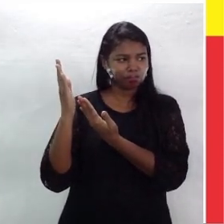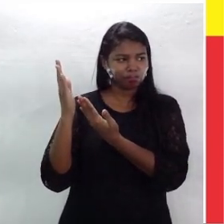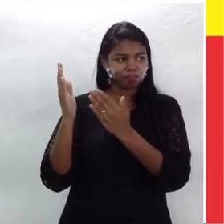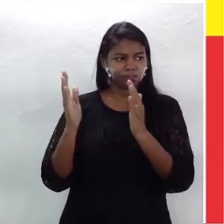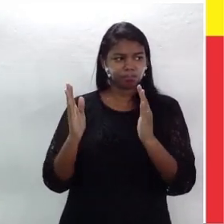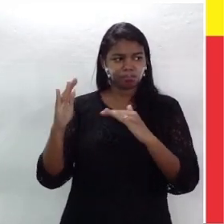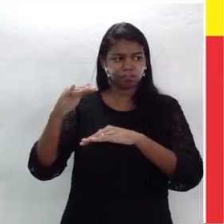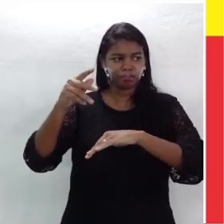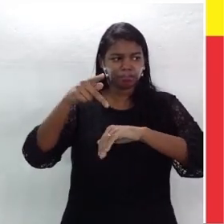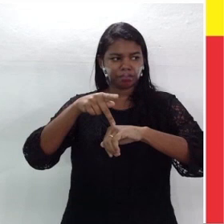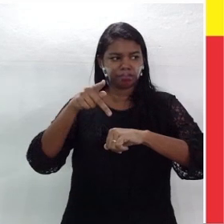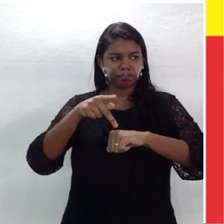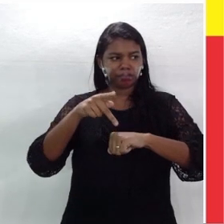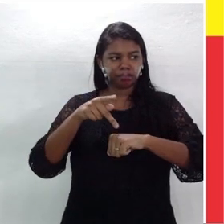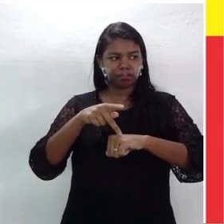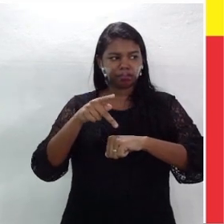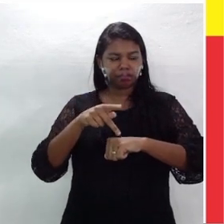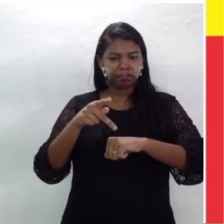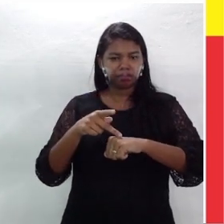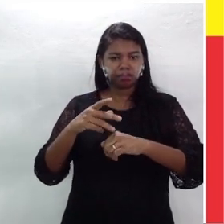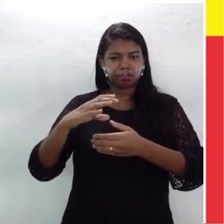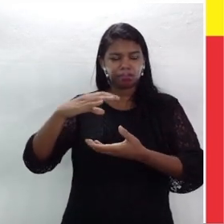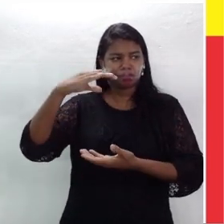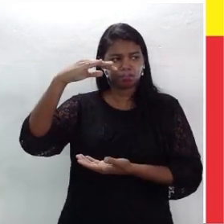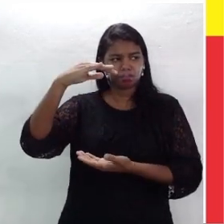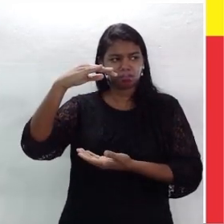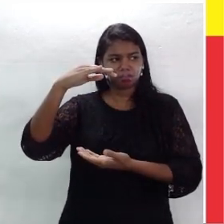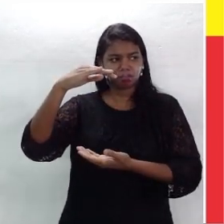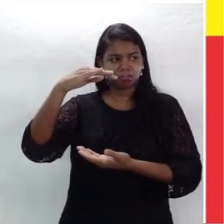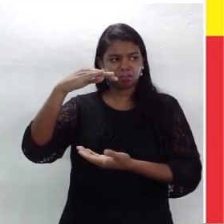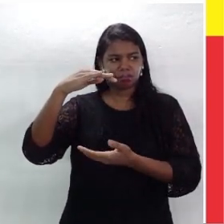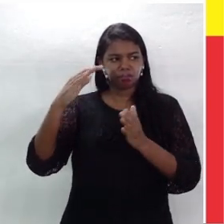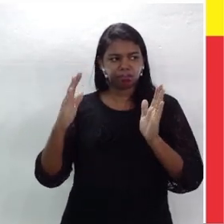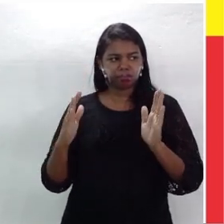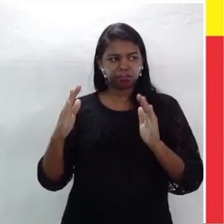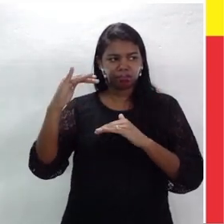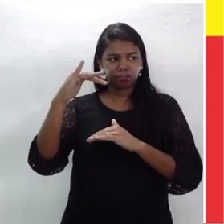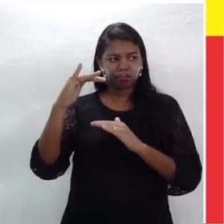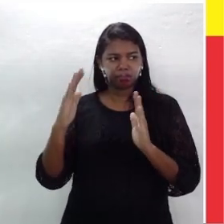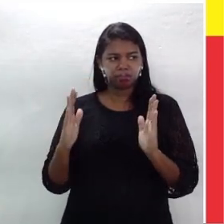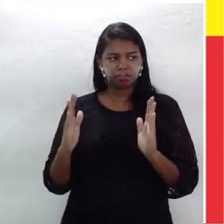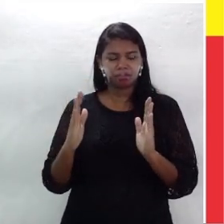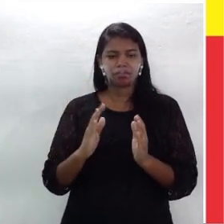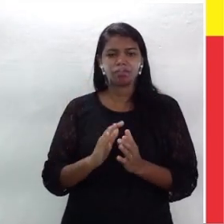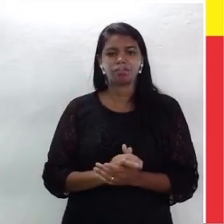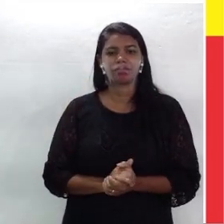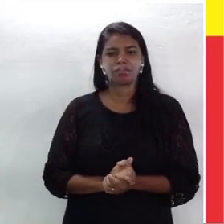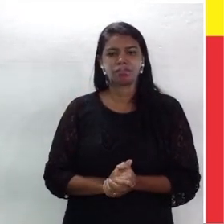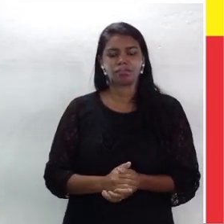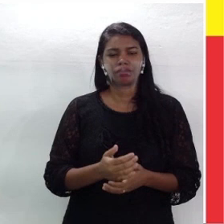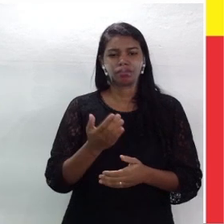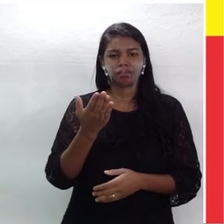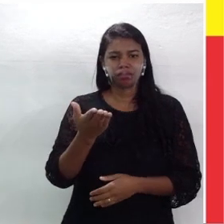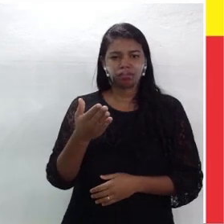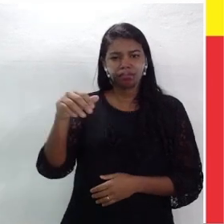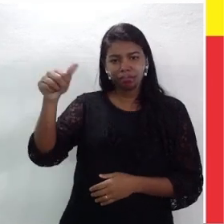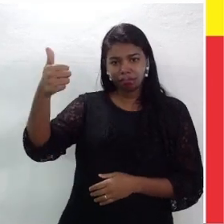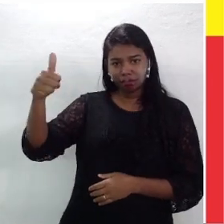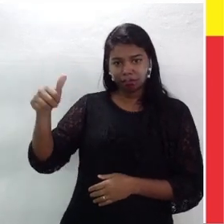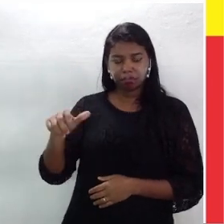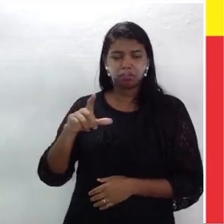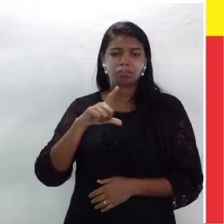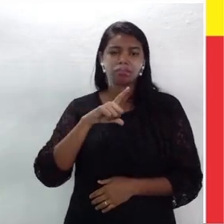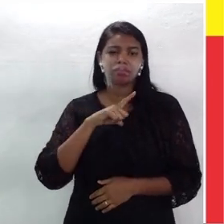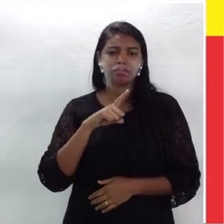paralelepípedo, um cilindro e um cubo. Vocês já observaram o que é que tem